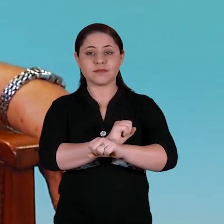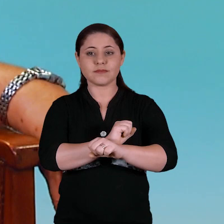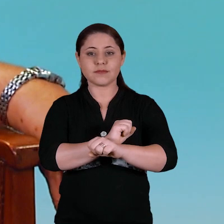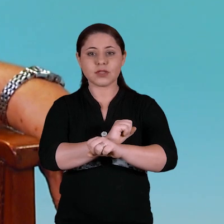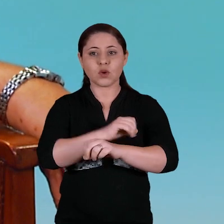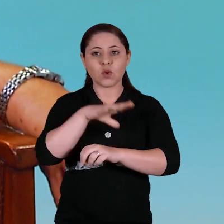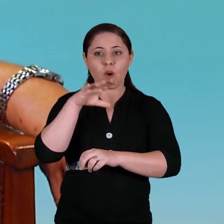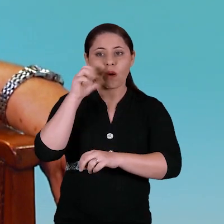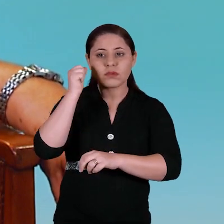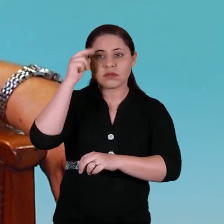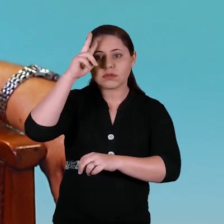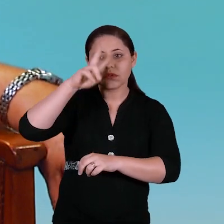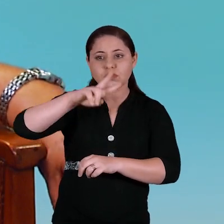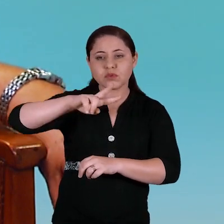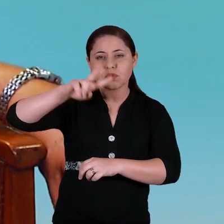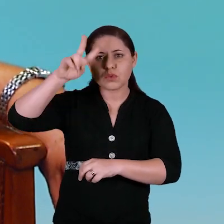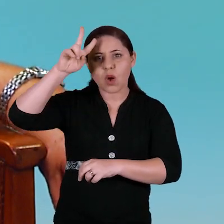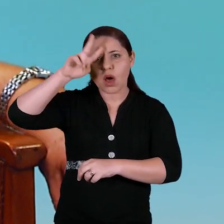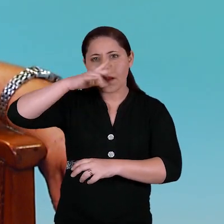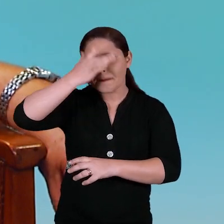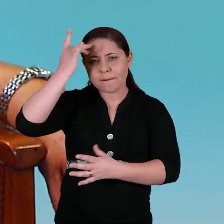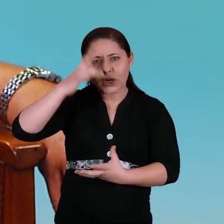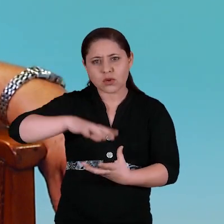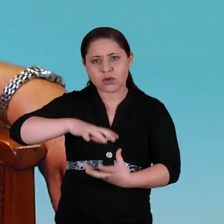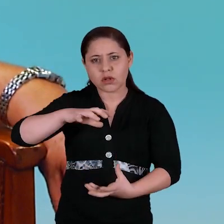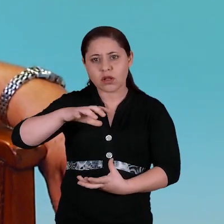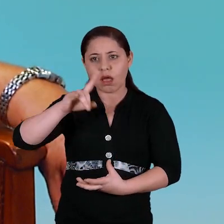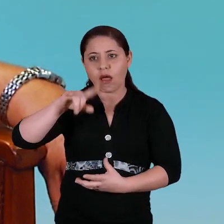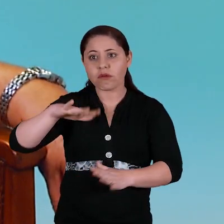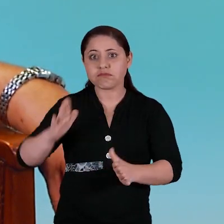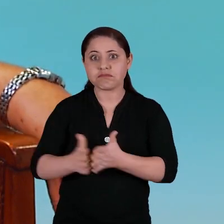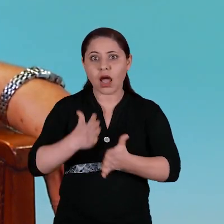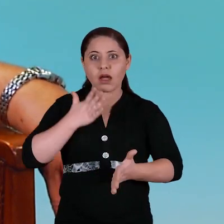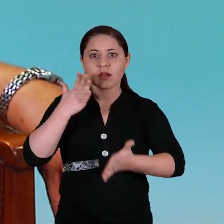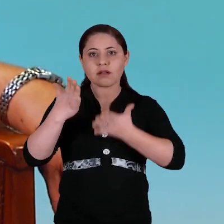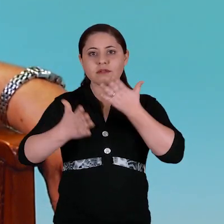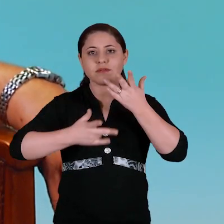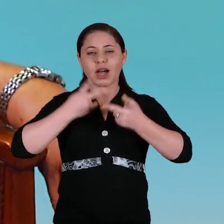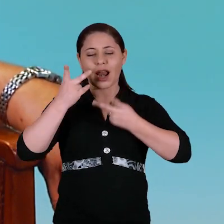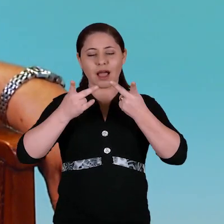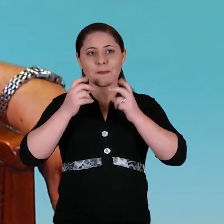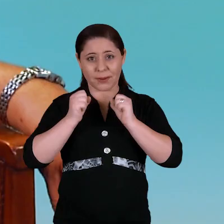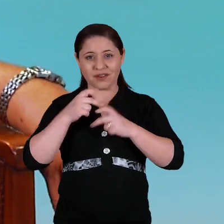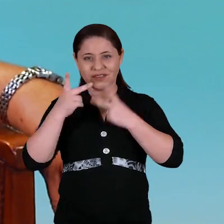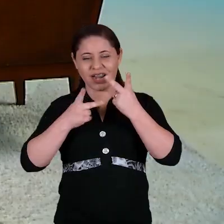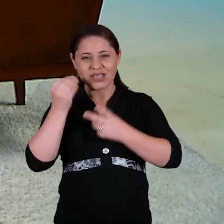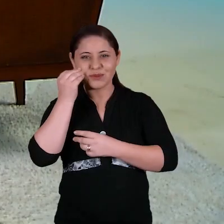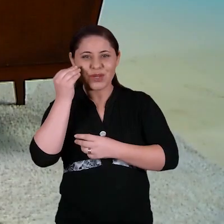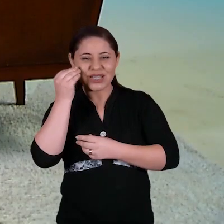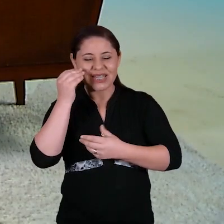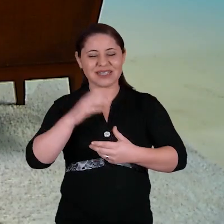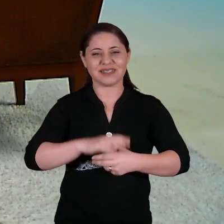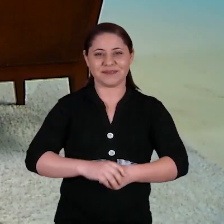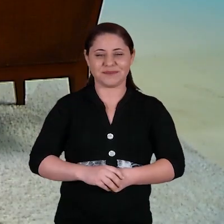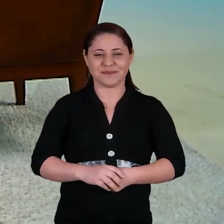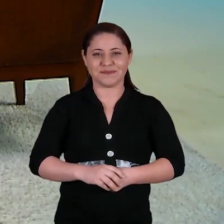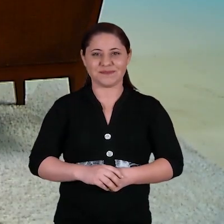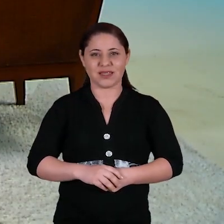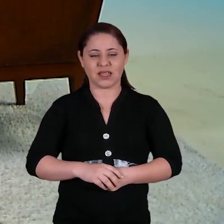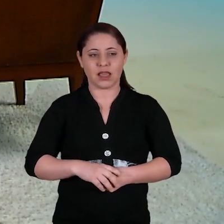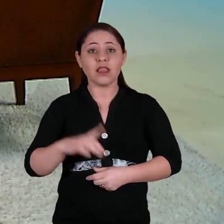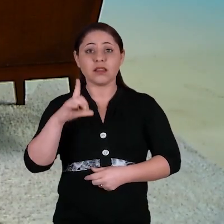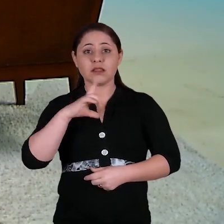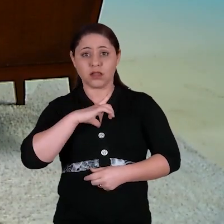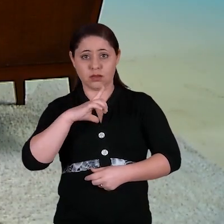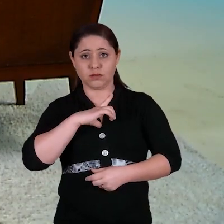idoso, nossa, é fantástico o que ele tem para contar. Então, eu posso falar um pouquinho da minha experiência? Por favor. Então, nós